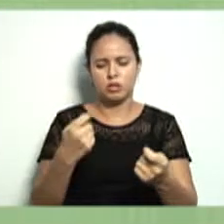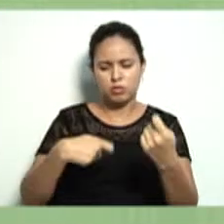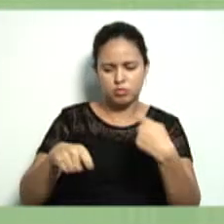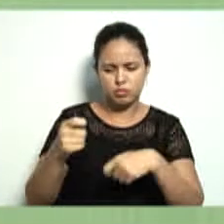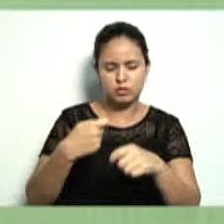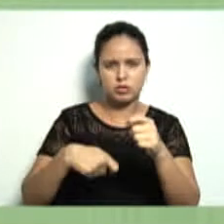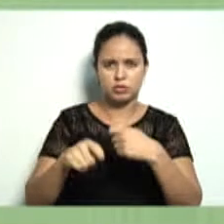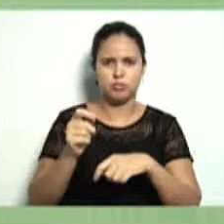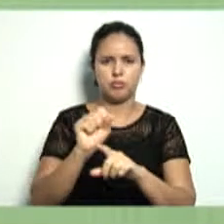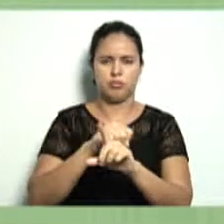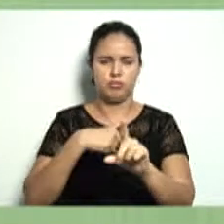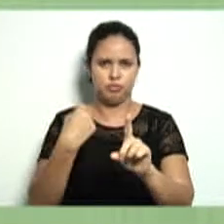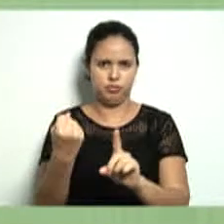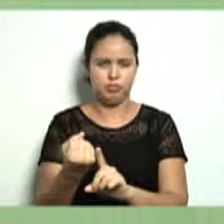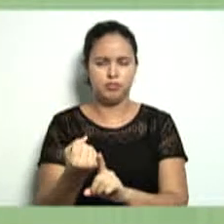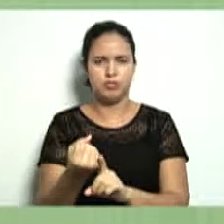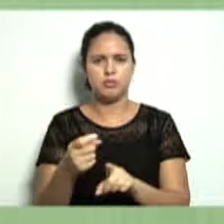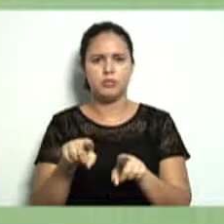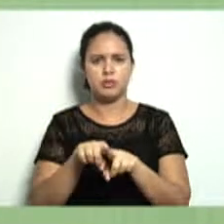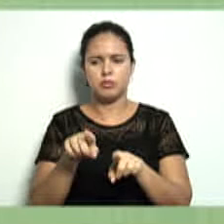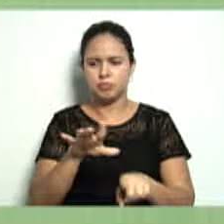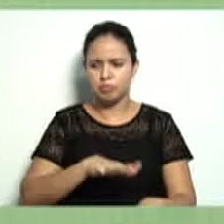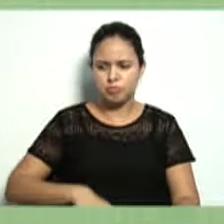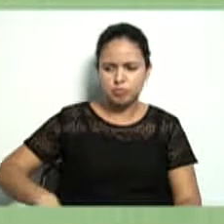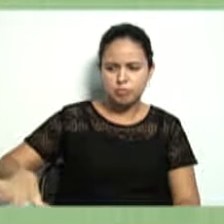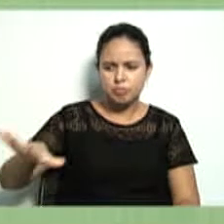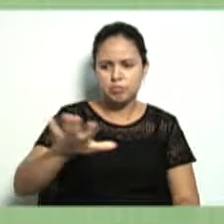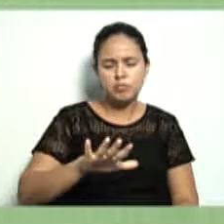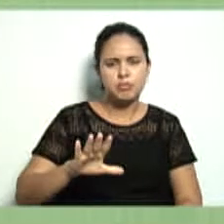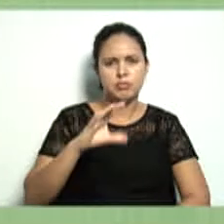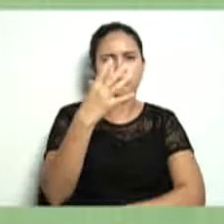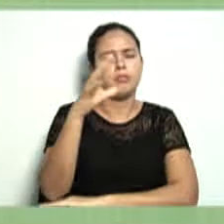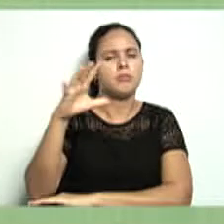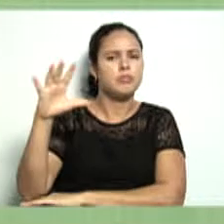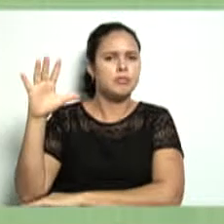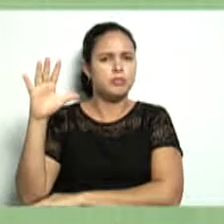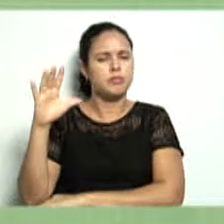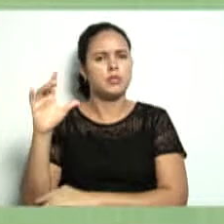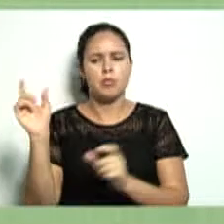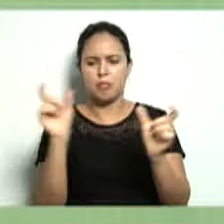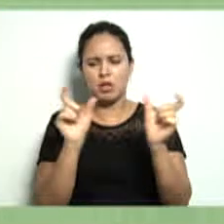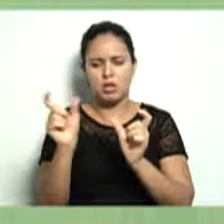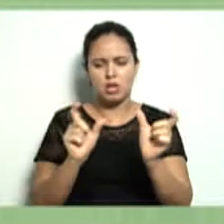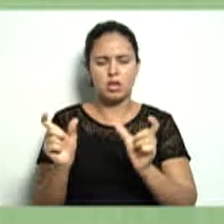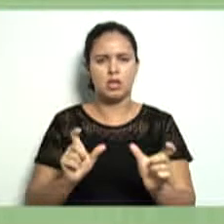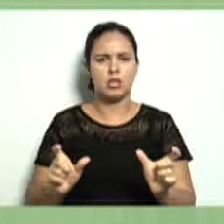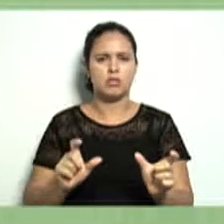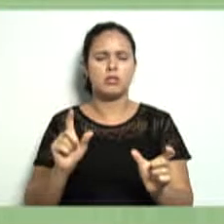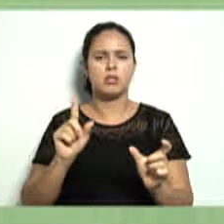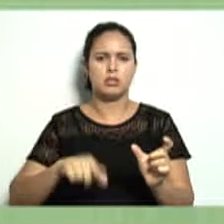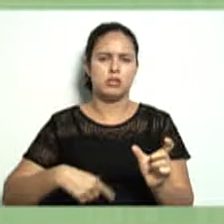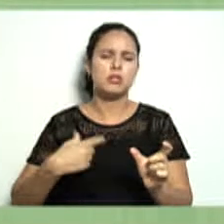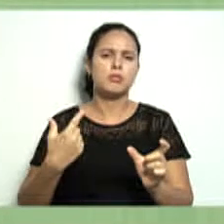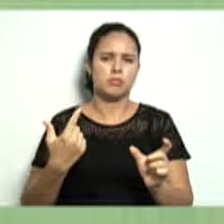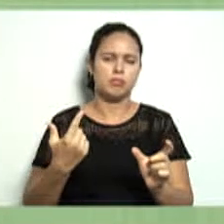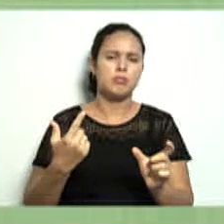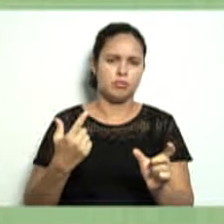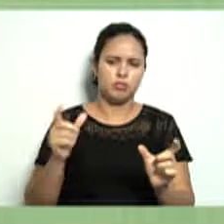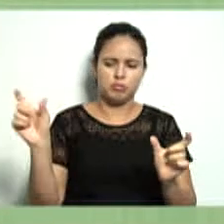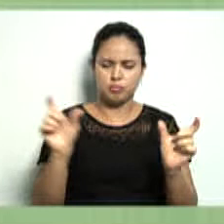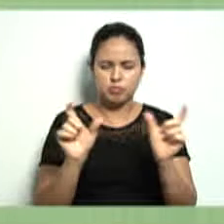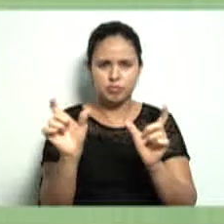sua comunidade e o meio ambiente. Então, veja, são várias palavras que são referências ou são